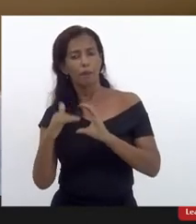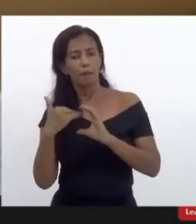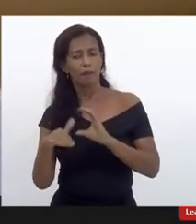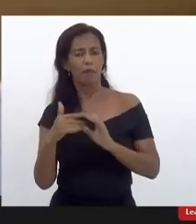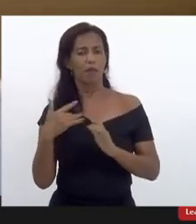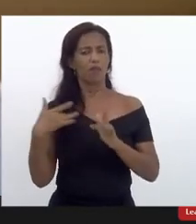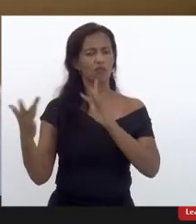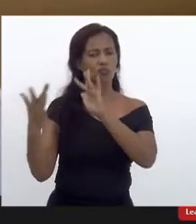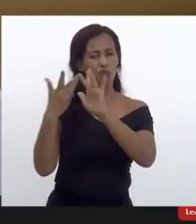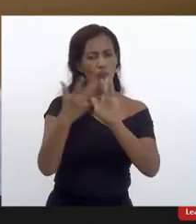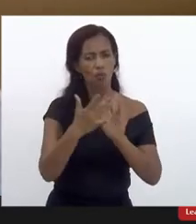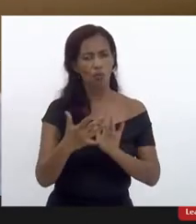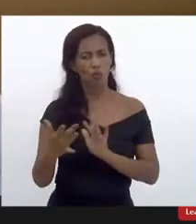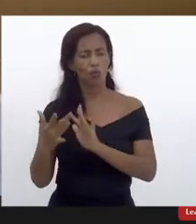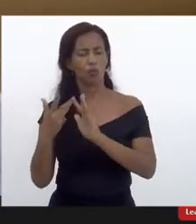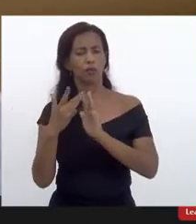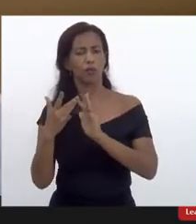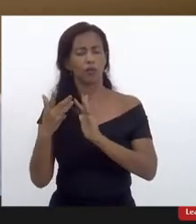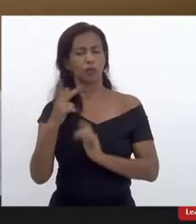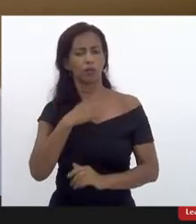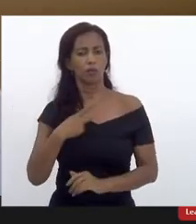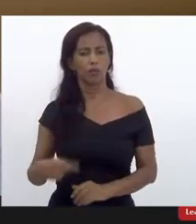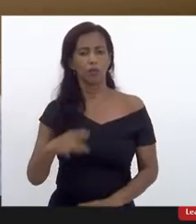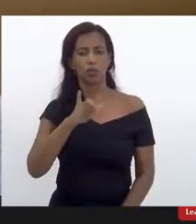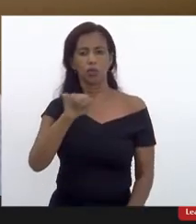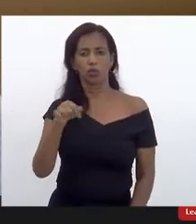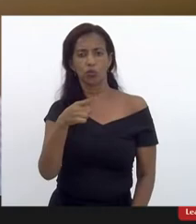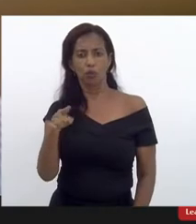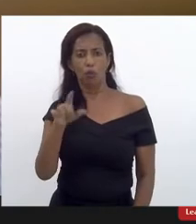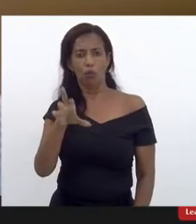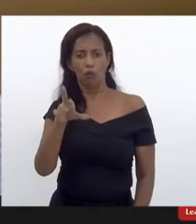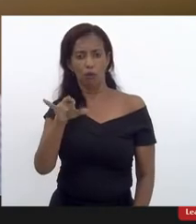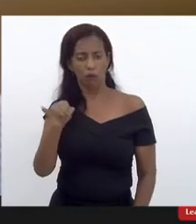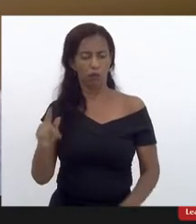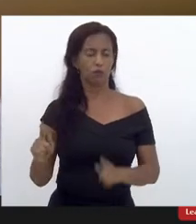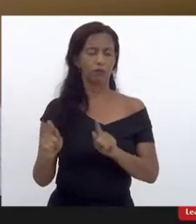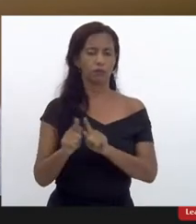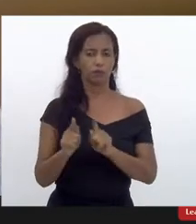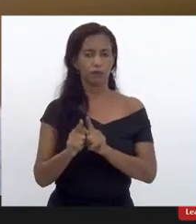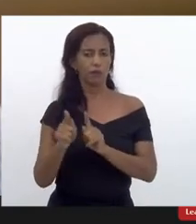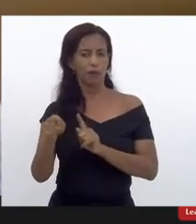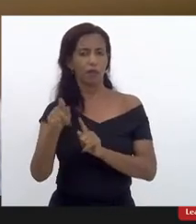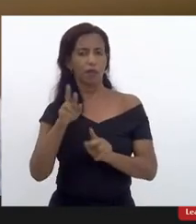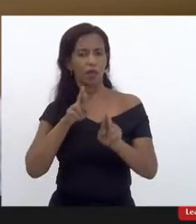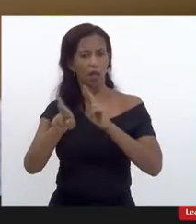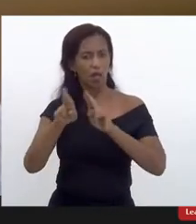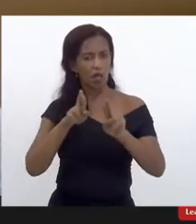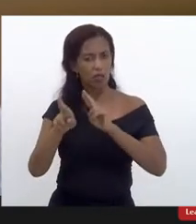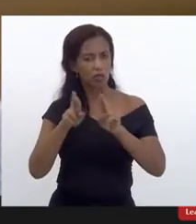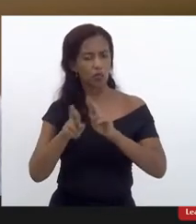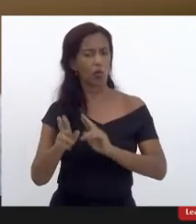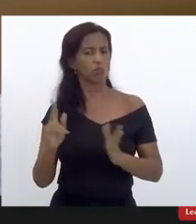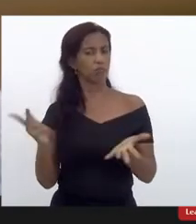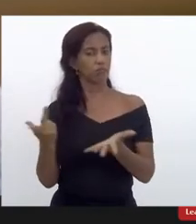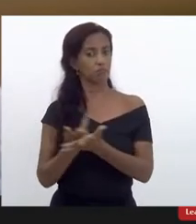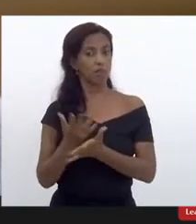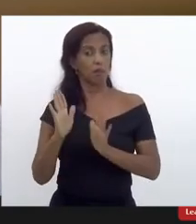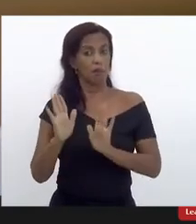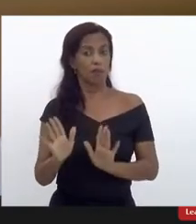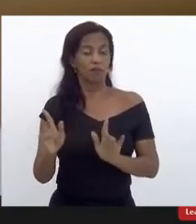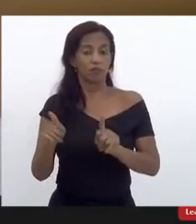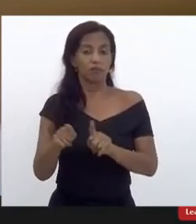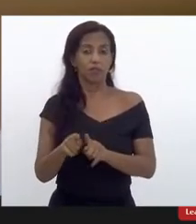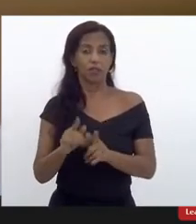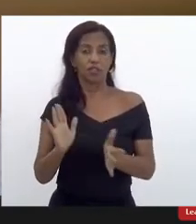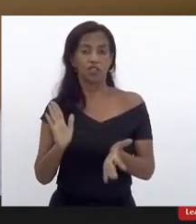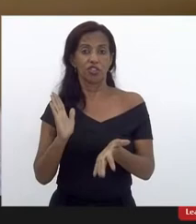Fiz contato com o presidente João Carrilho também para que essas respostas fossem providenciadas, mas, entretanto,